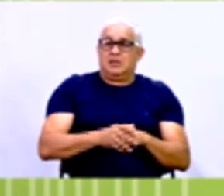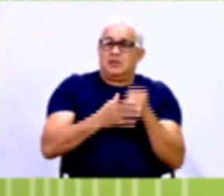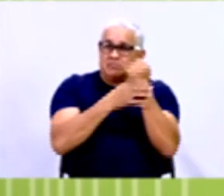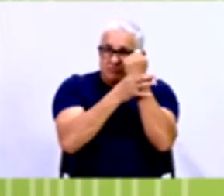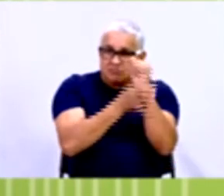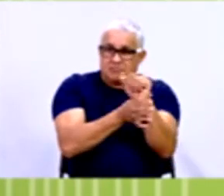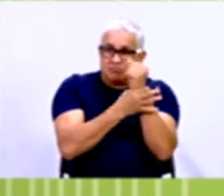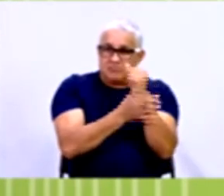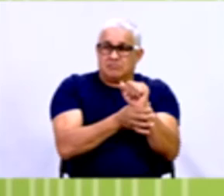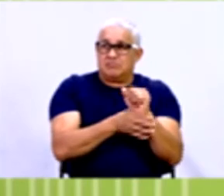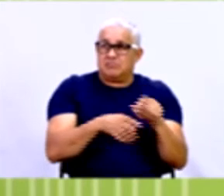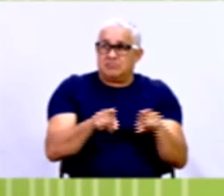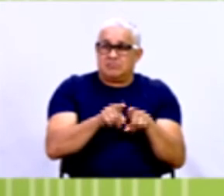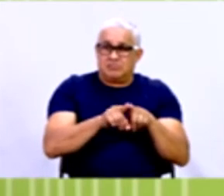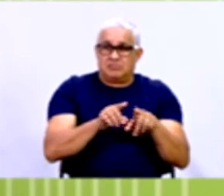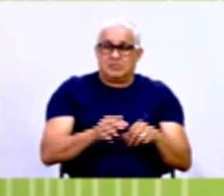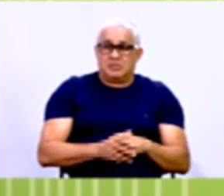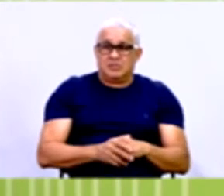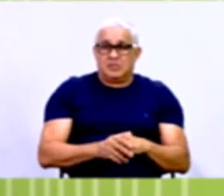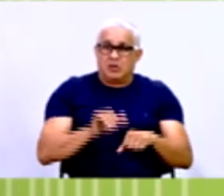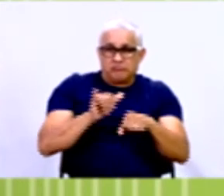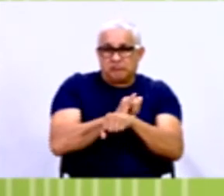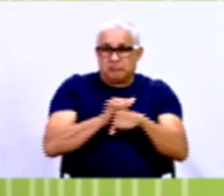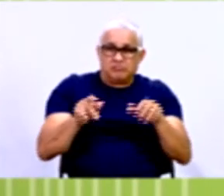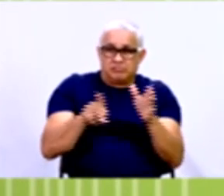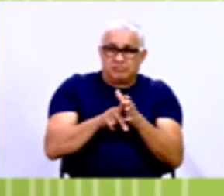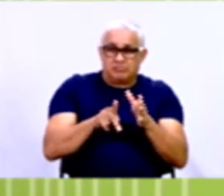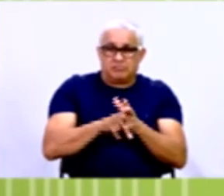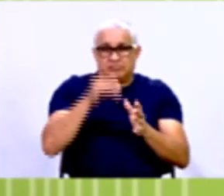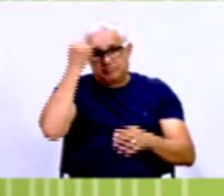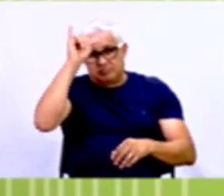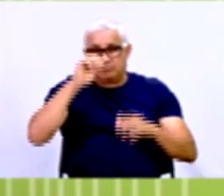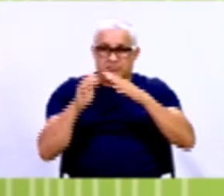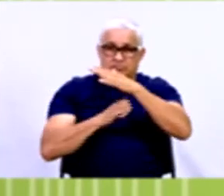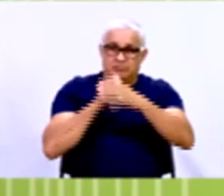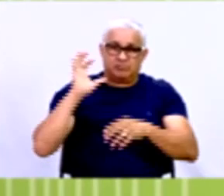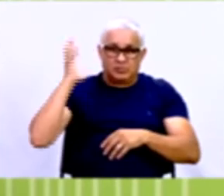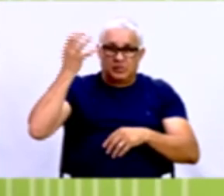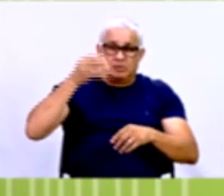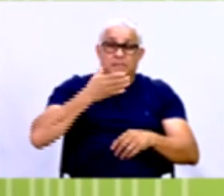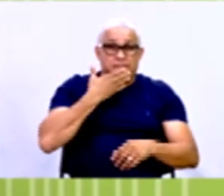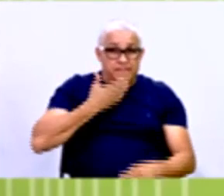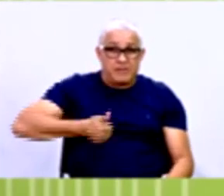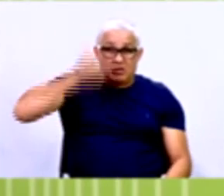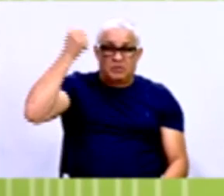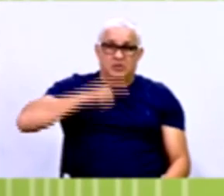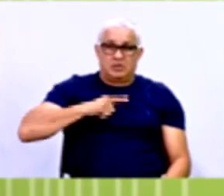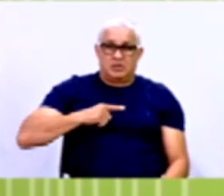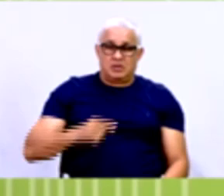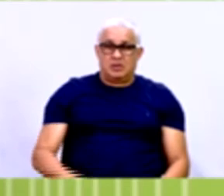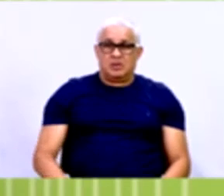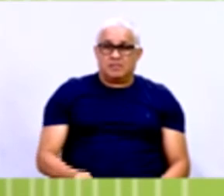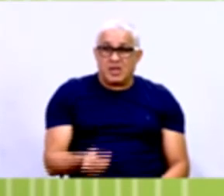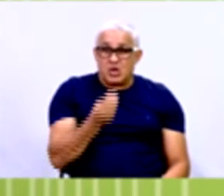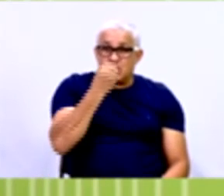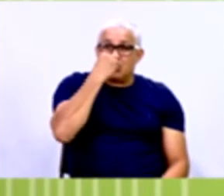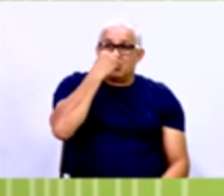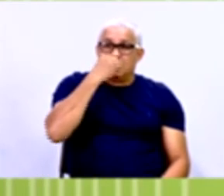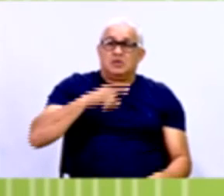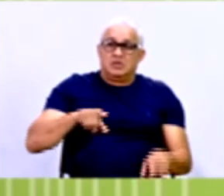questão, na logística de uma forma prevencionista na sua empresa, melhor ela tem de lucro, melhor ela tem de